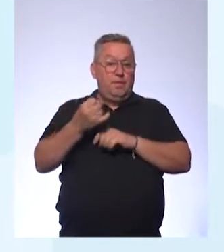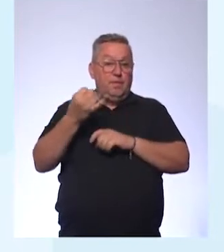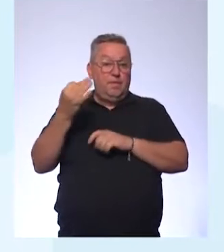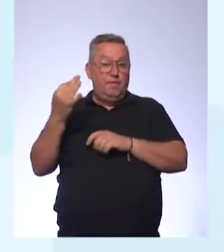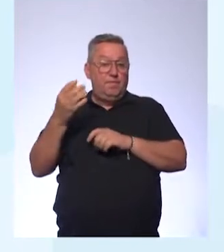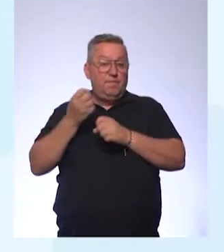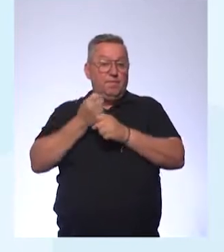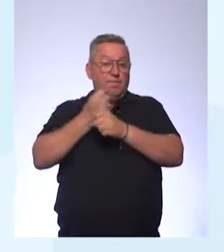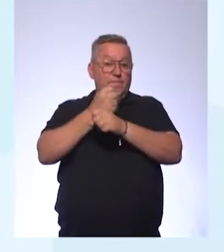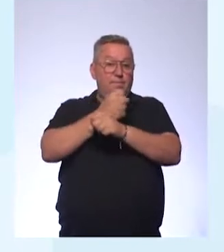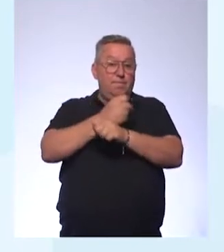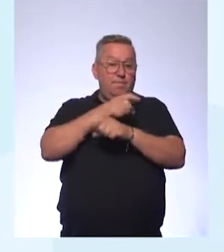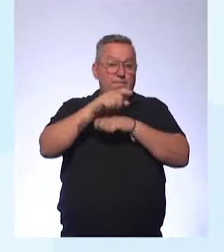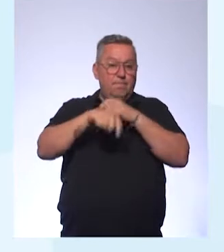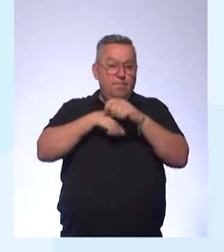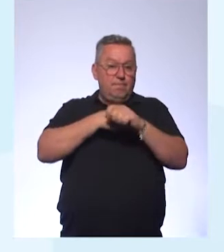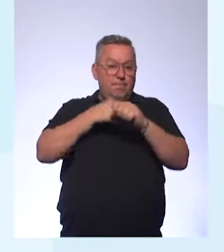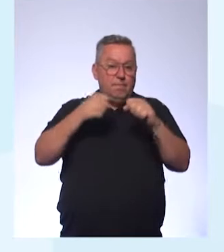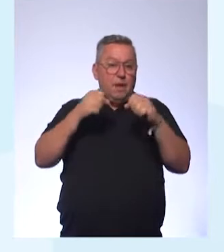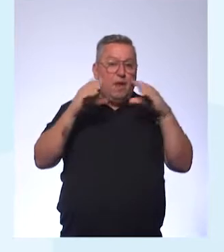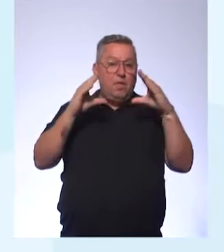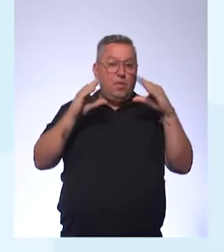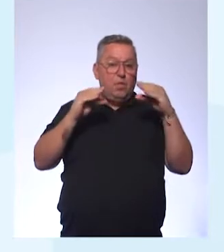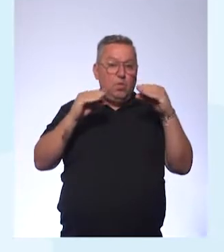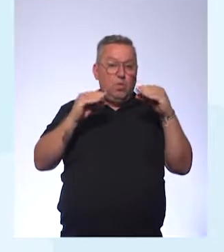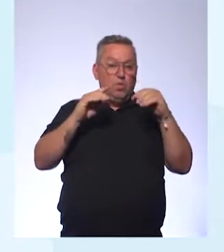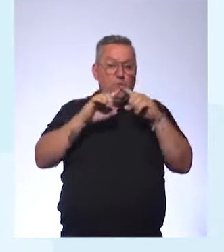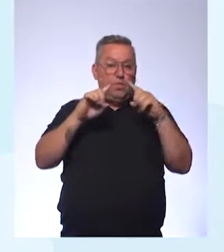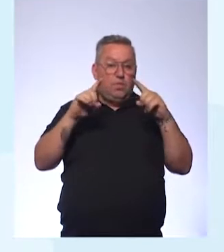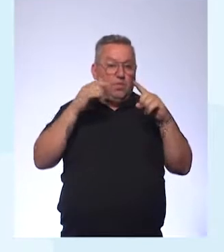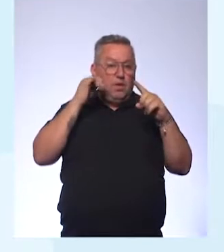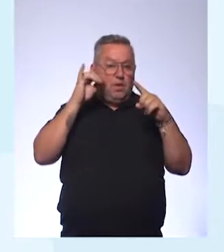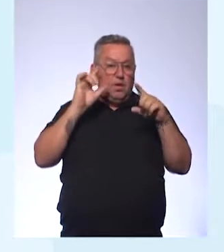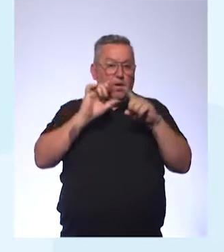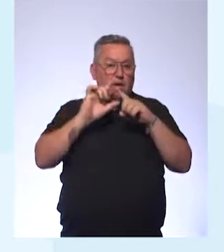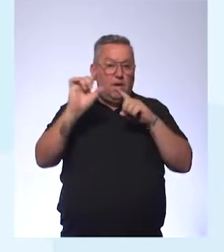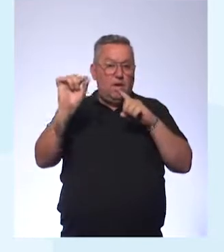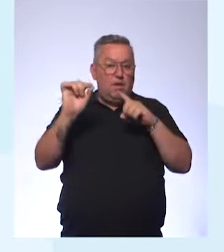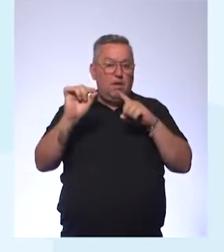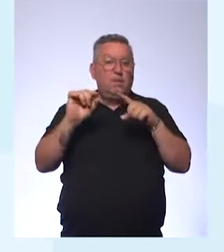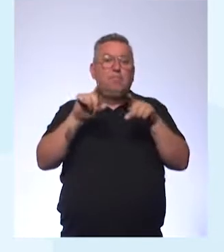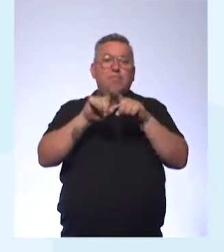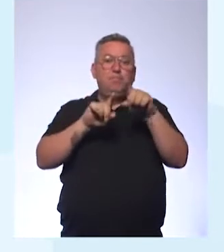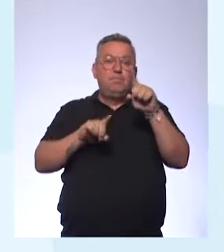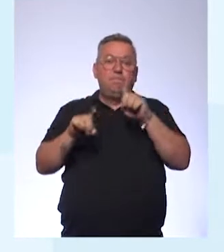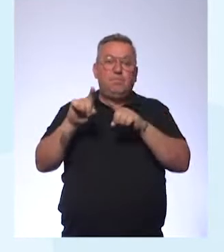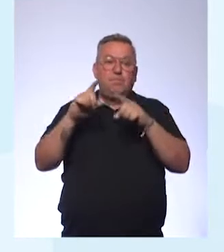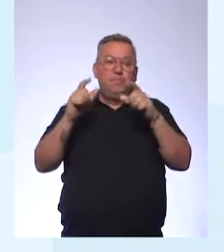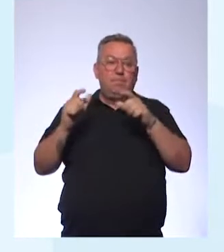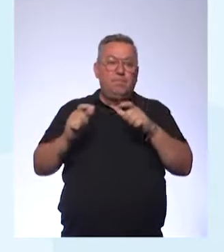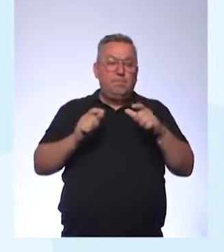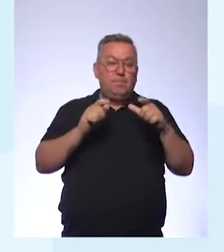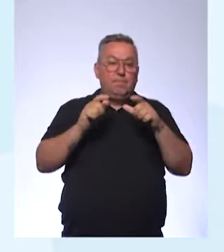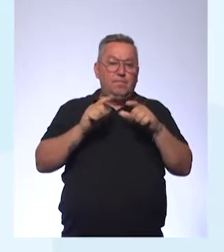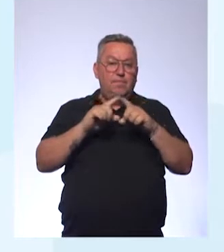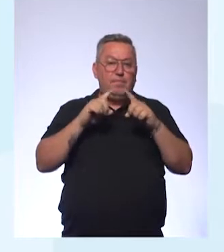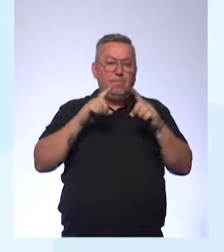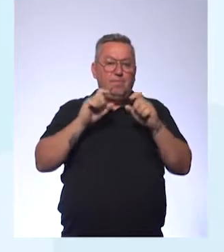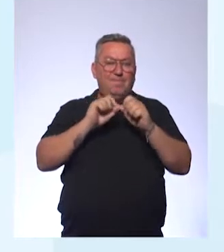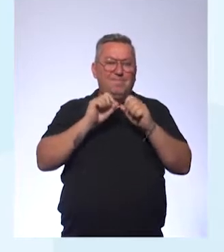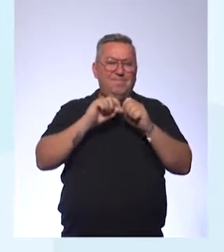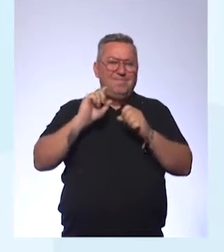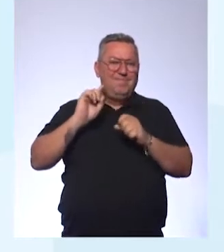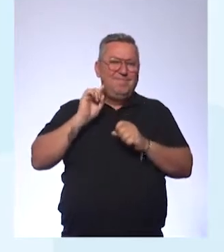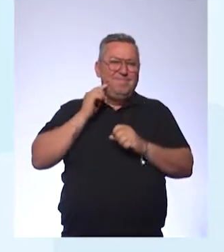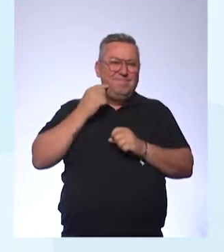os escravos eram acorrentados à noite, a fim de se evitar as fugas, e esses lugares eram